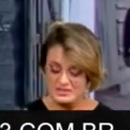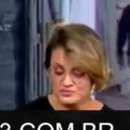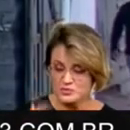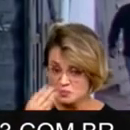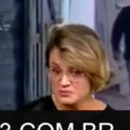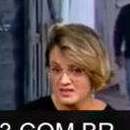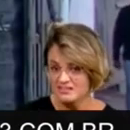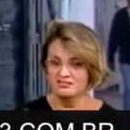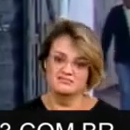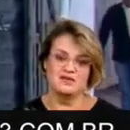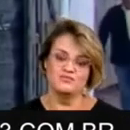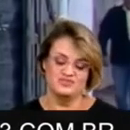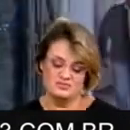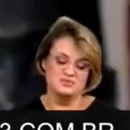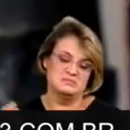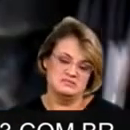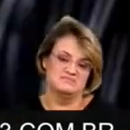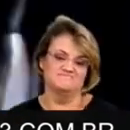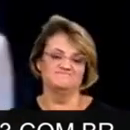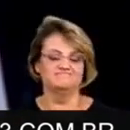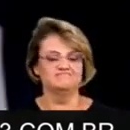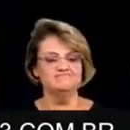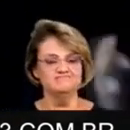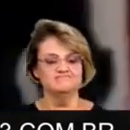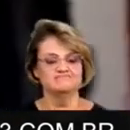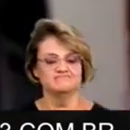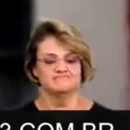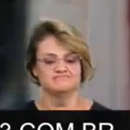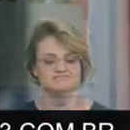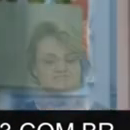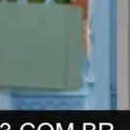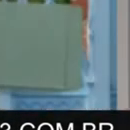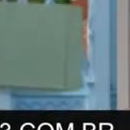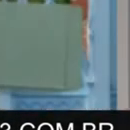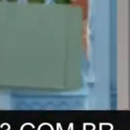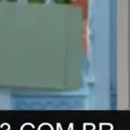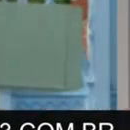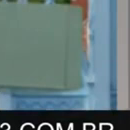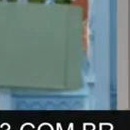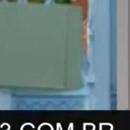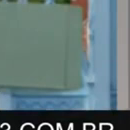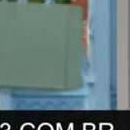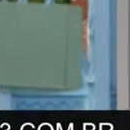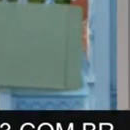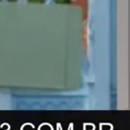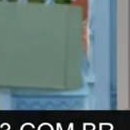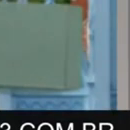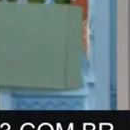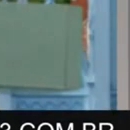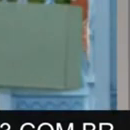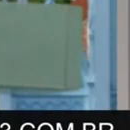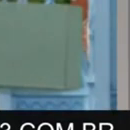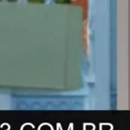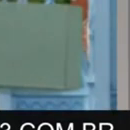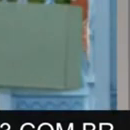com saúde per capita é maior quando a população é mais idosa. A gente vai continuar acompanhando